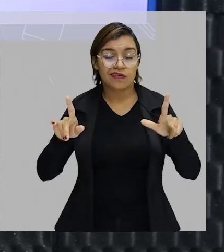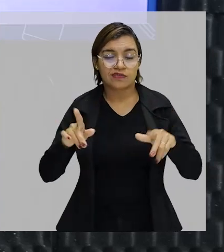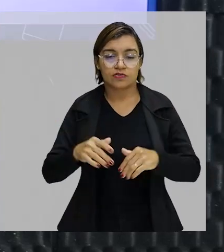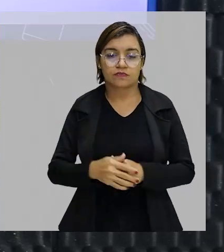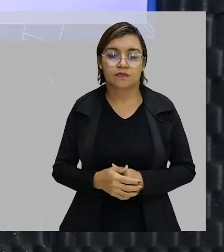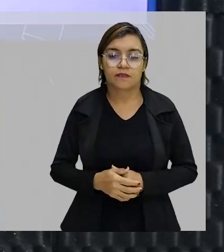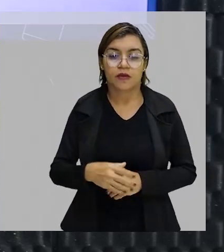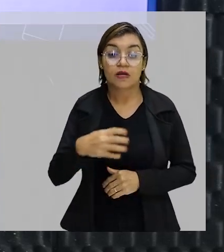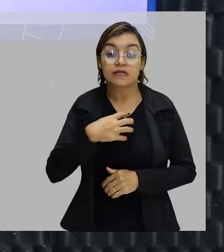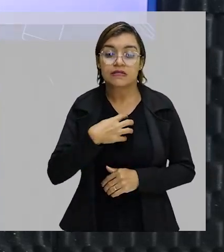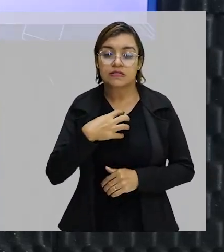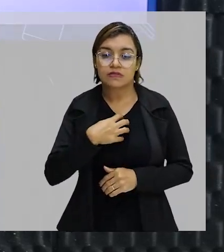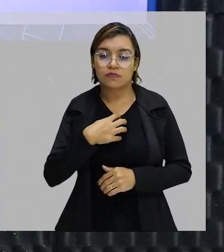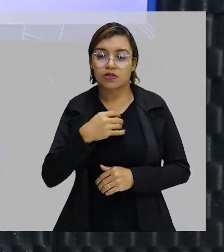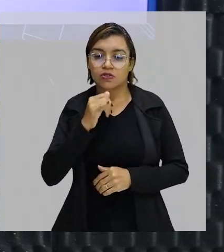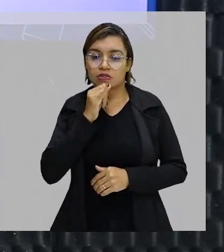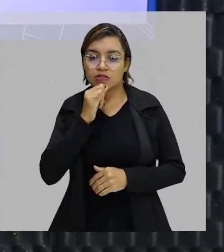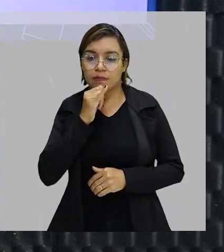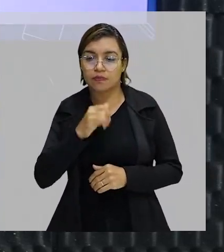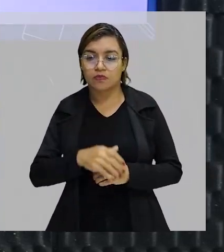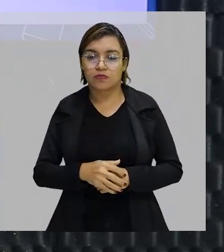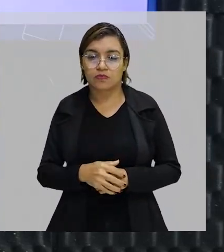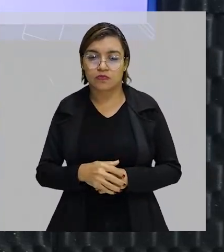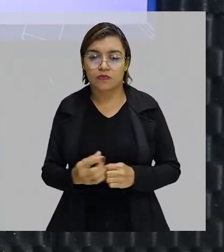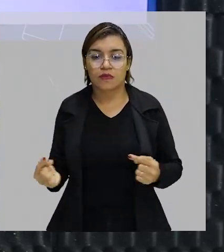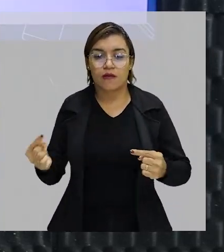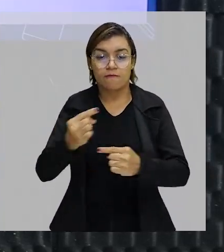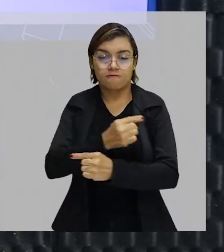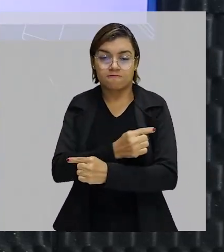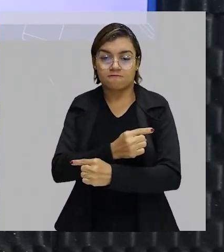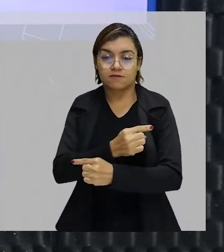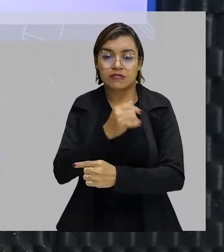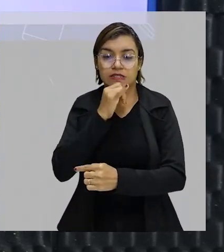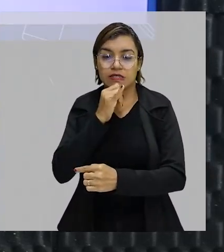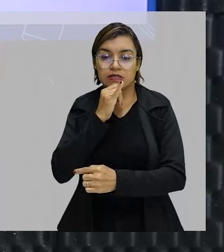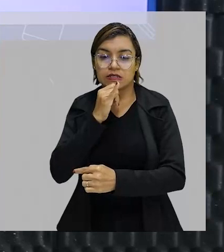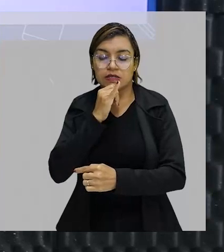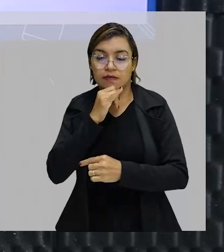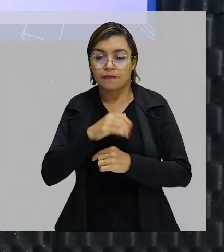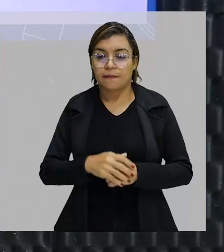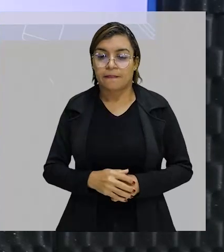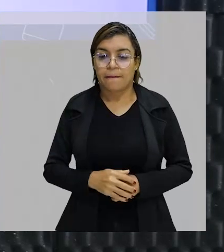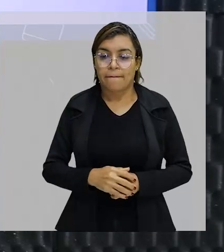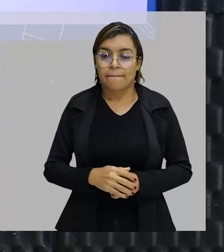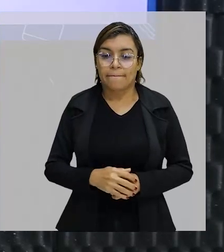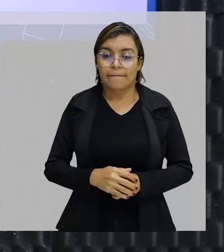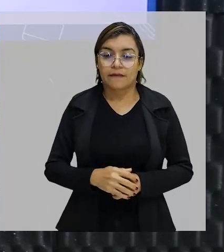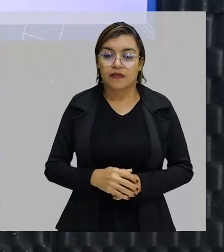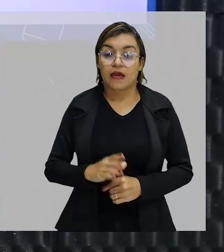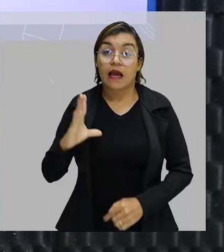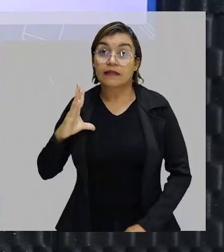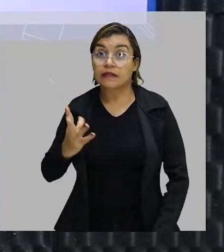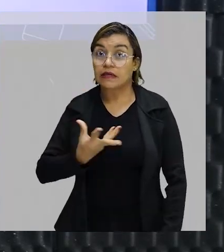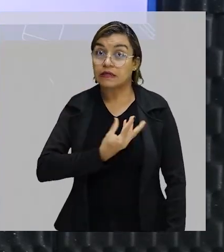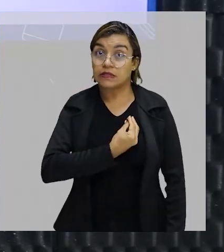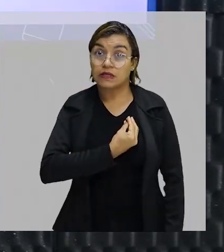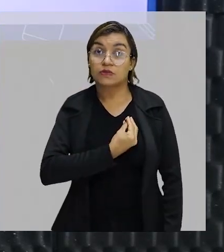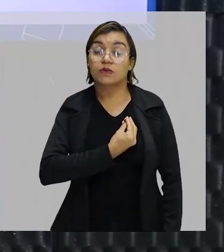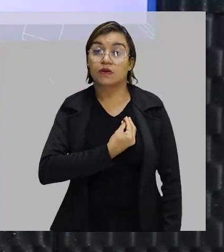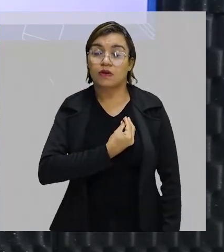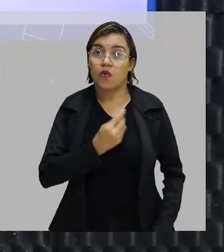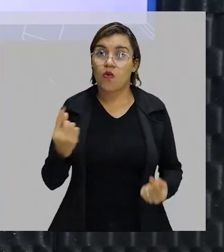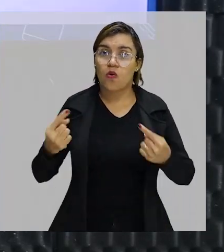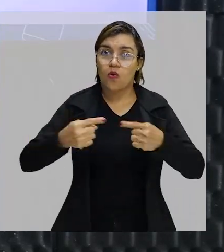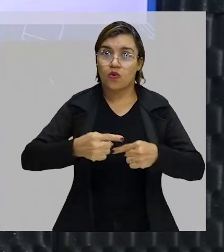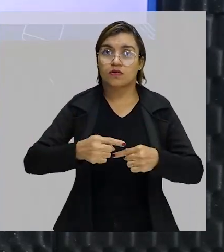o sentimento de aversão contra pessoas que são transexuais ou transgêneros recebe o nome de transfobia.